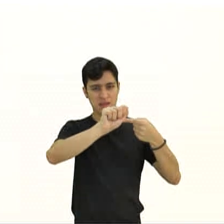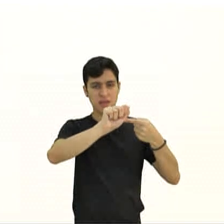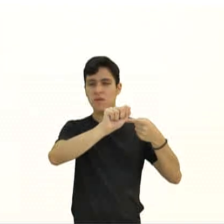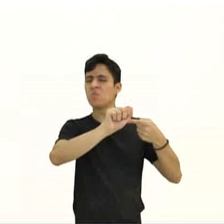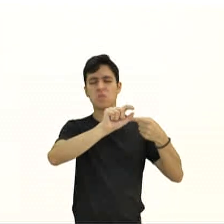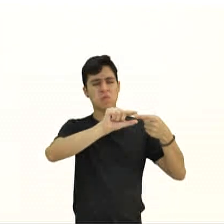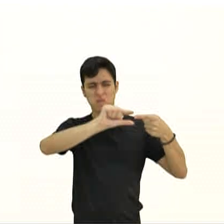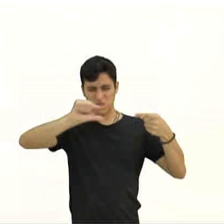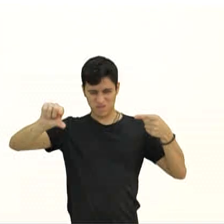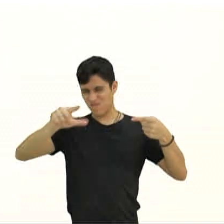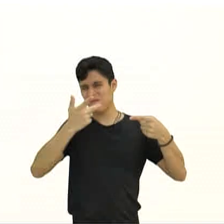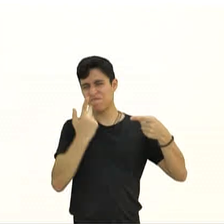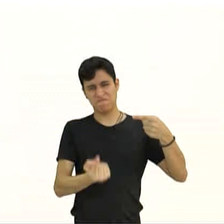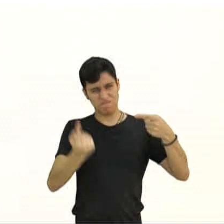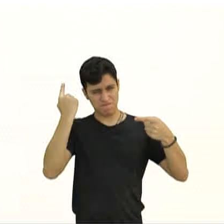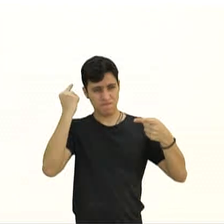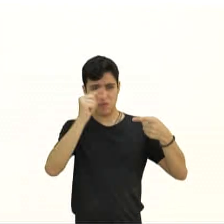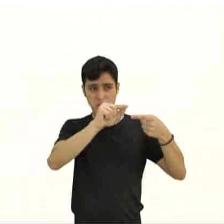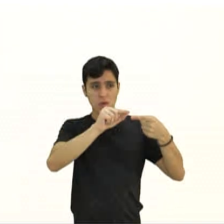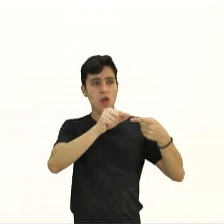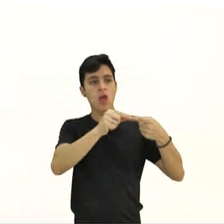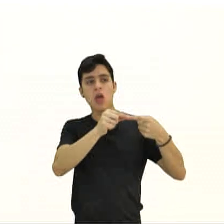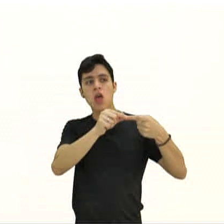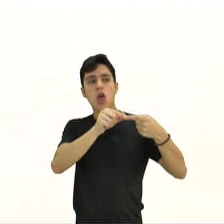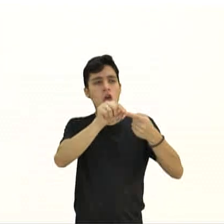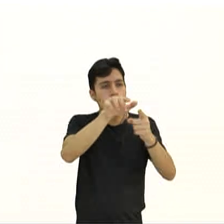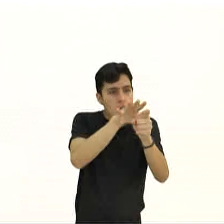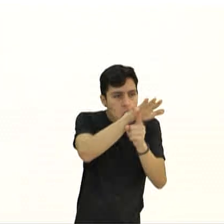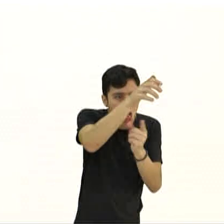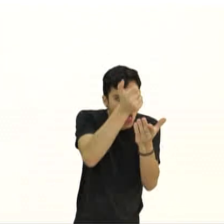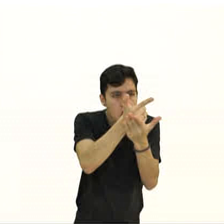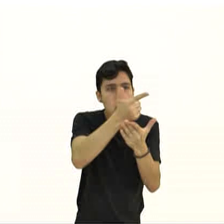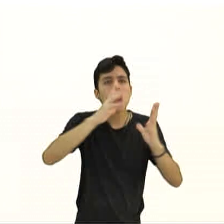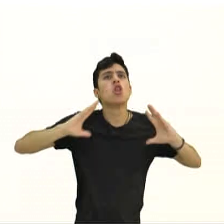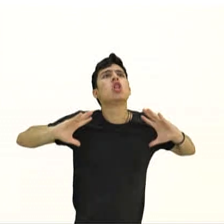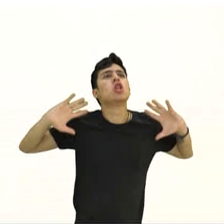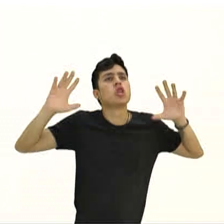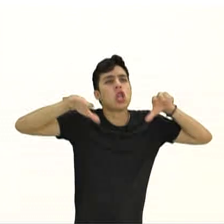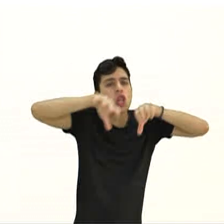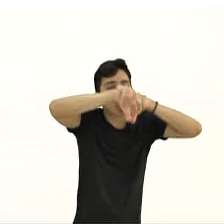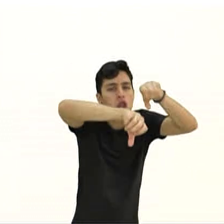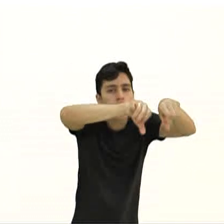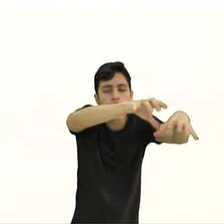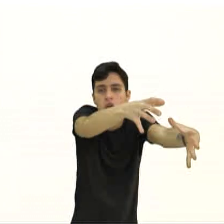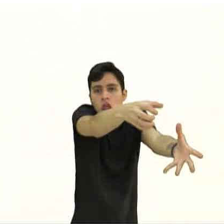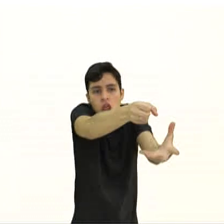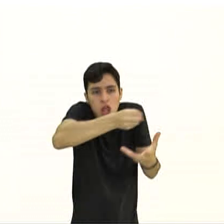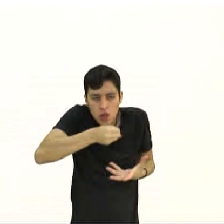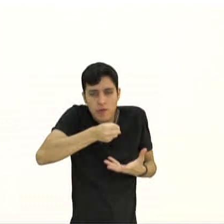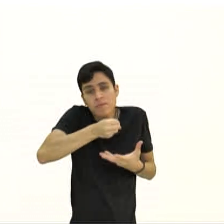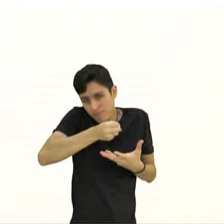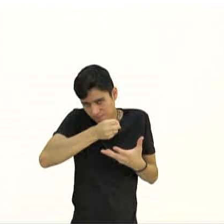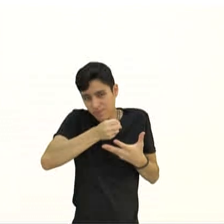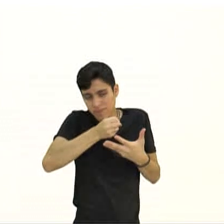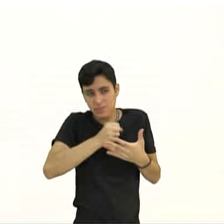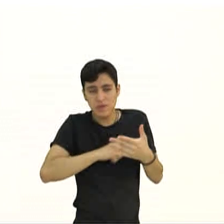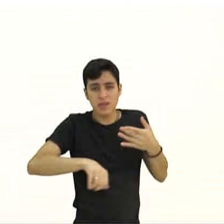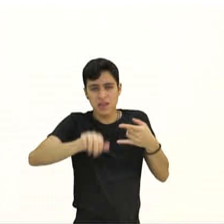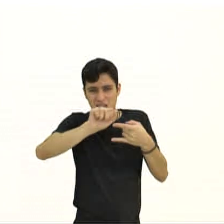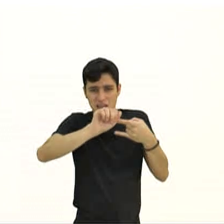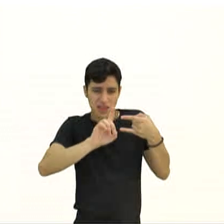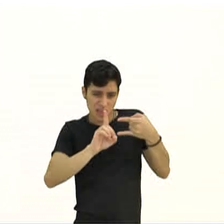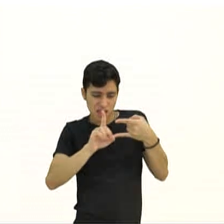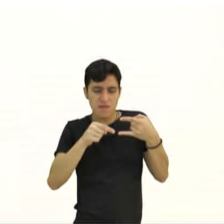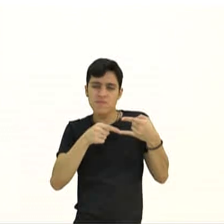tudo logo. Sim, é uma ação que mostra, reflete uma mentalidade consumista. Da mesma forma, a letra D,